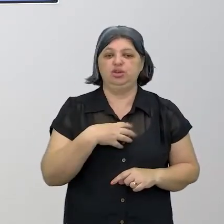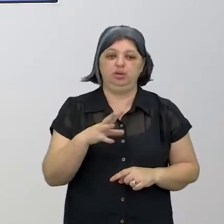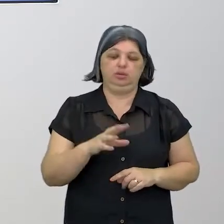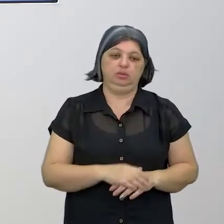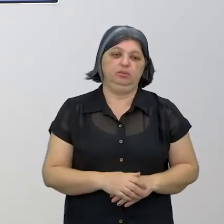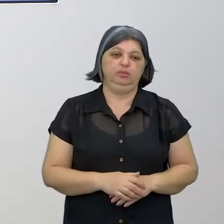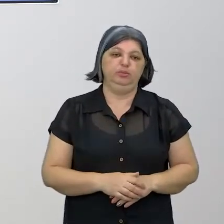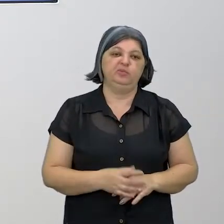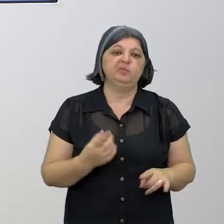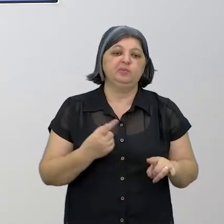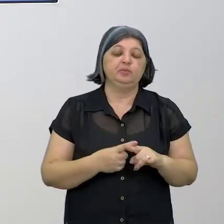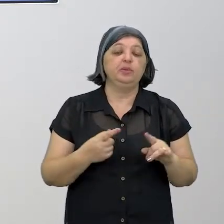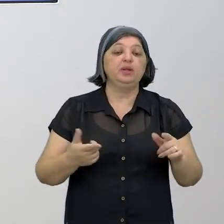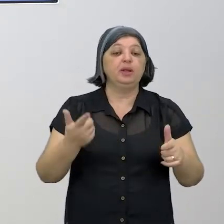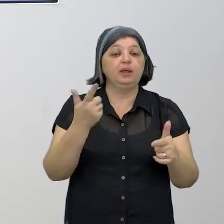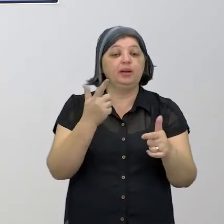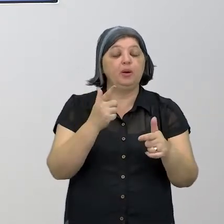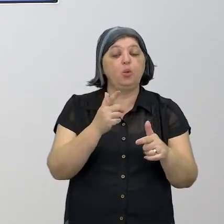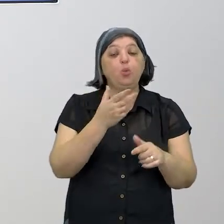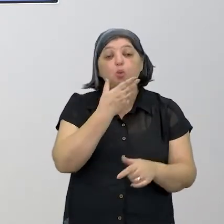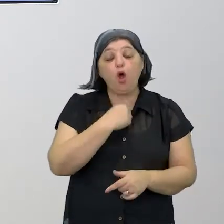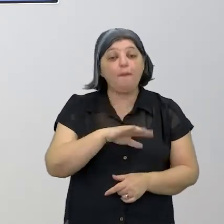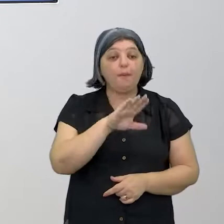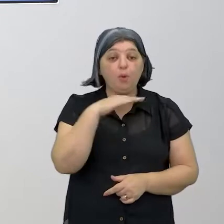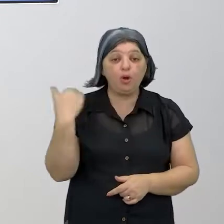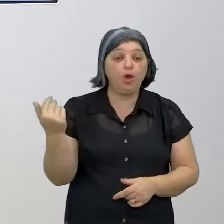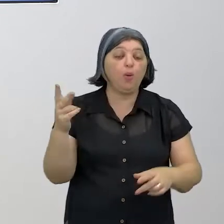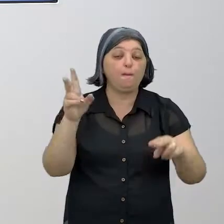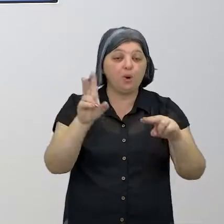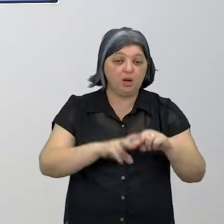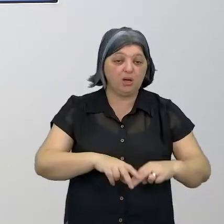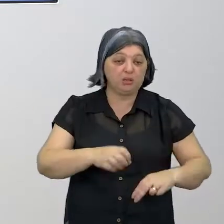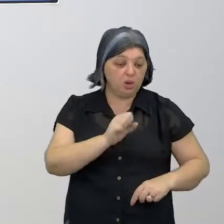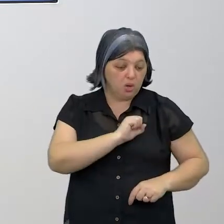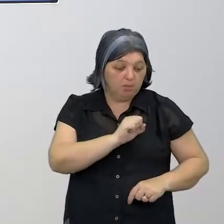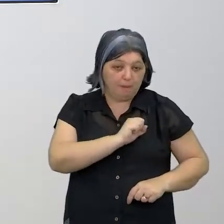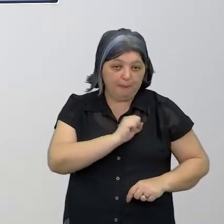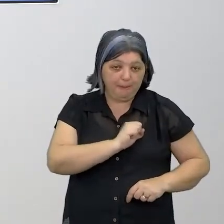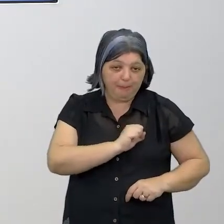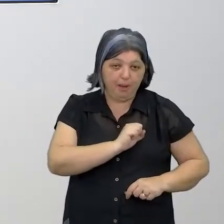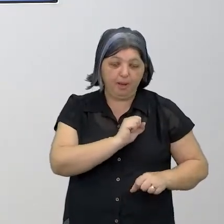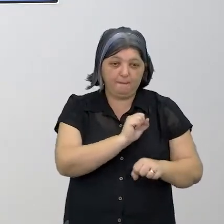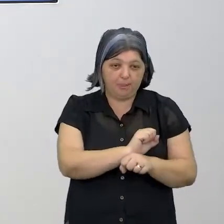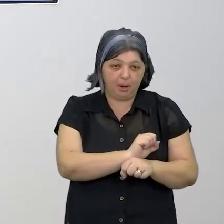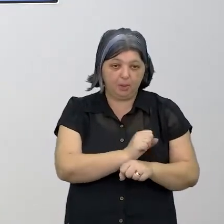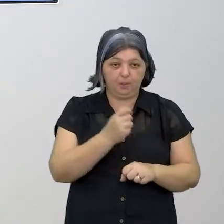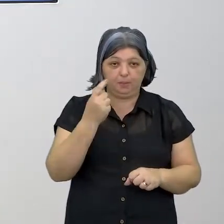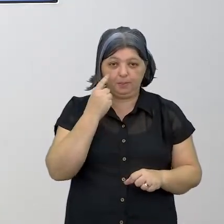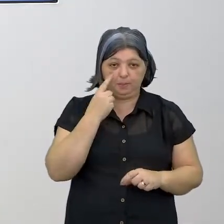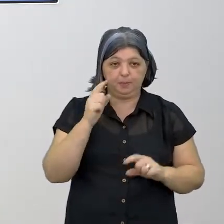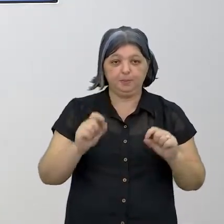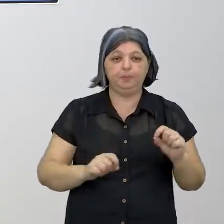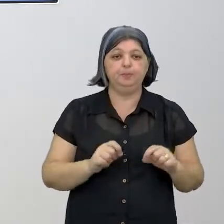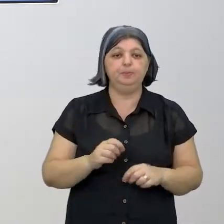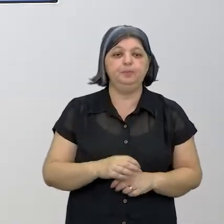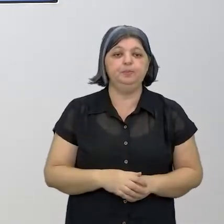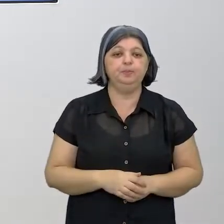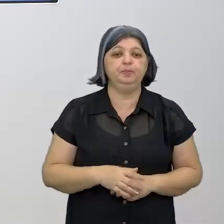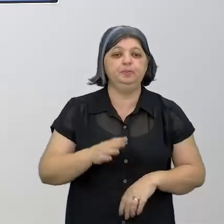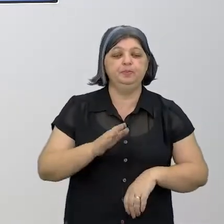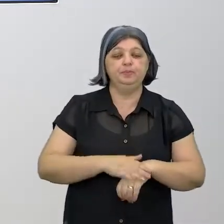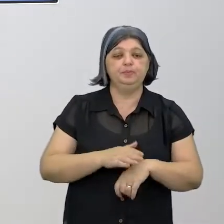menino morreu de parada cardíaca. E aí a mãe falou, por causa que você fica falando para as pessoas serem fortes e para elas irem, sabe,